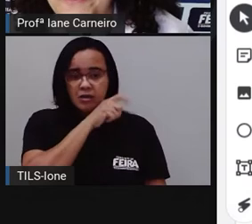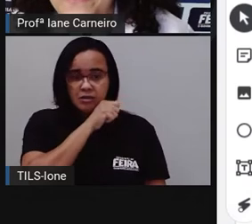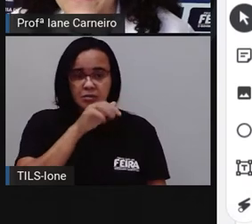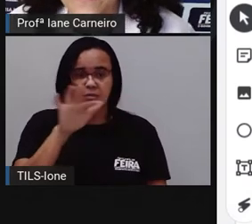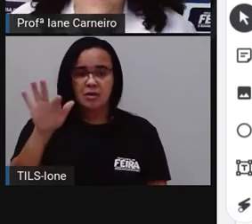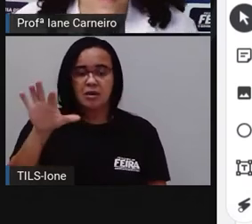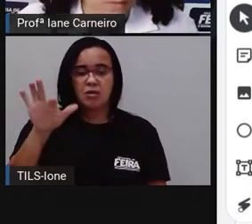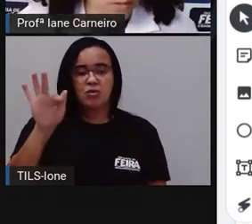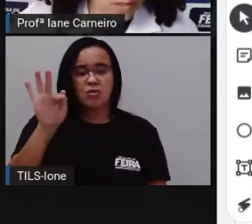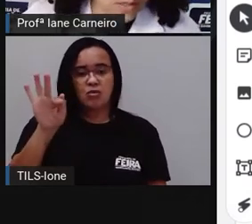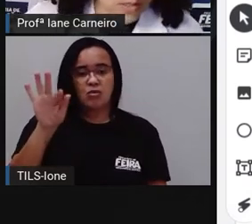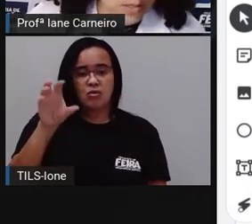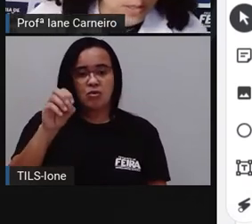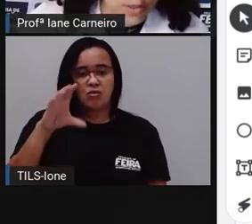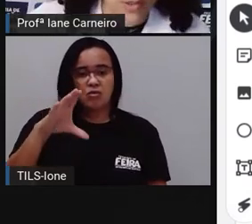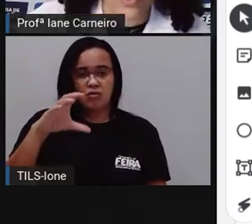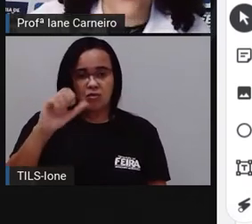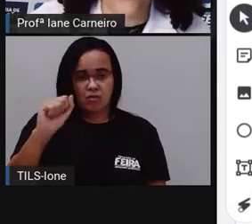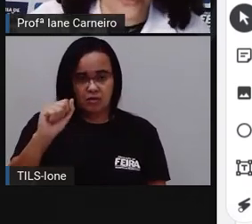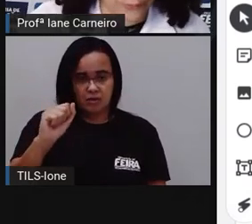foca. Ó.